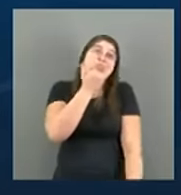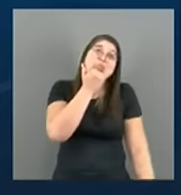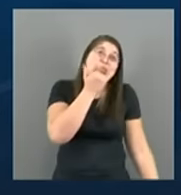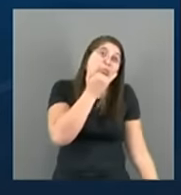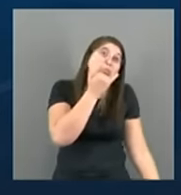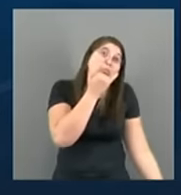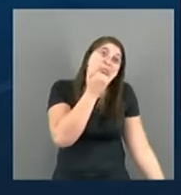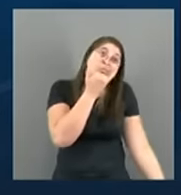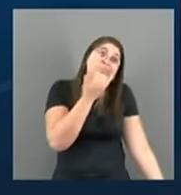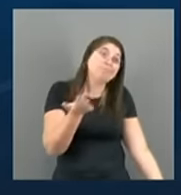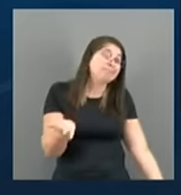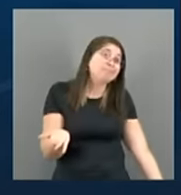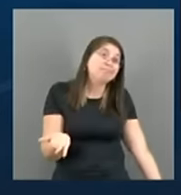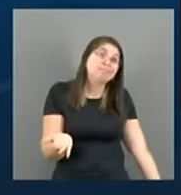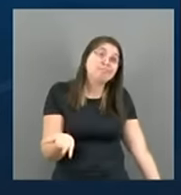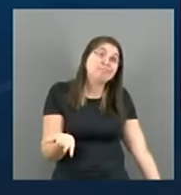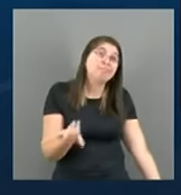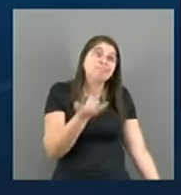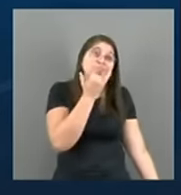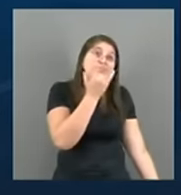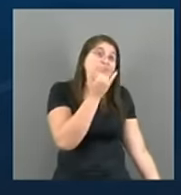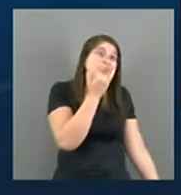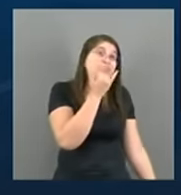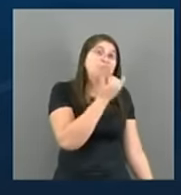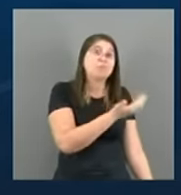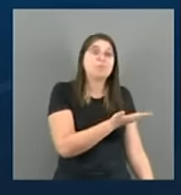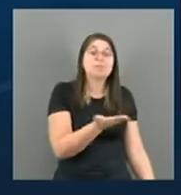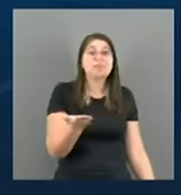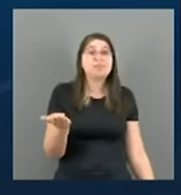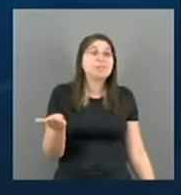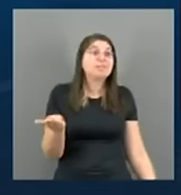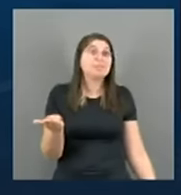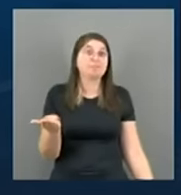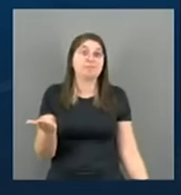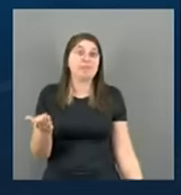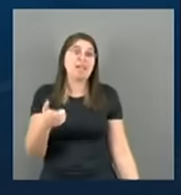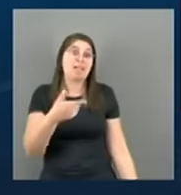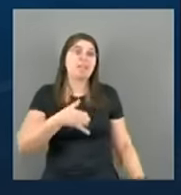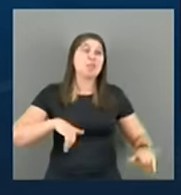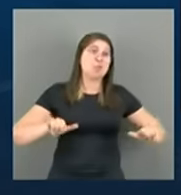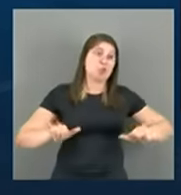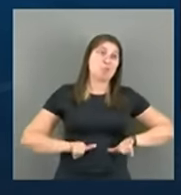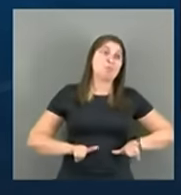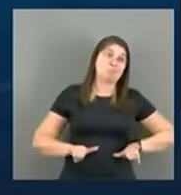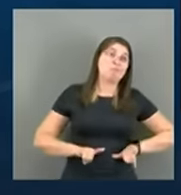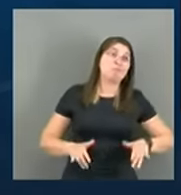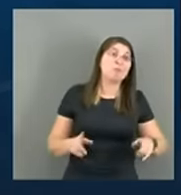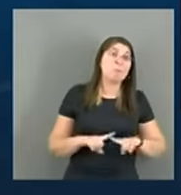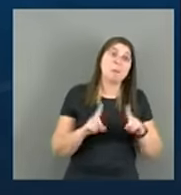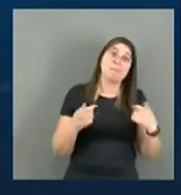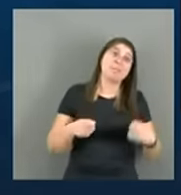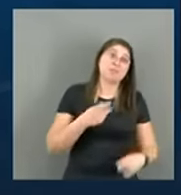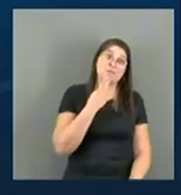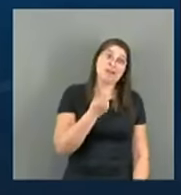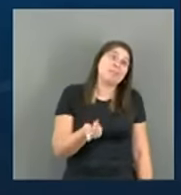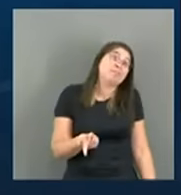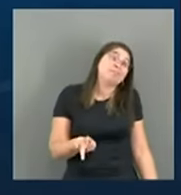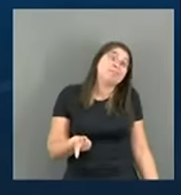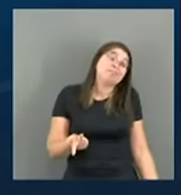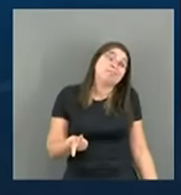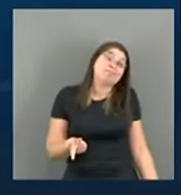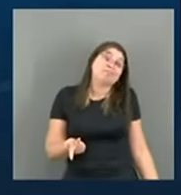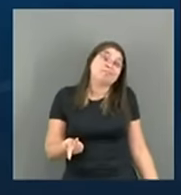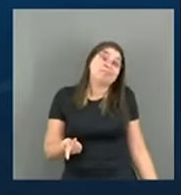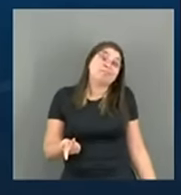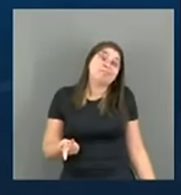uma vez, peço perdão para as pessoas. Acho que está sendo doloroso para essa pessoa que está aí, mas eu tenho que falar. Então eu rebaixei um time de